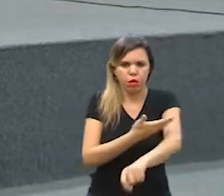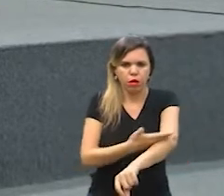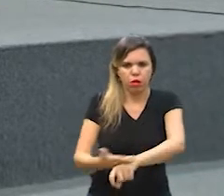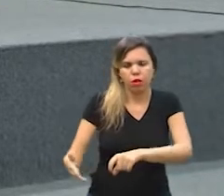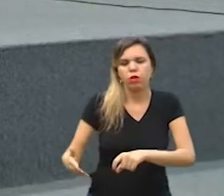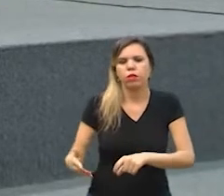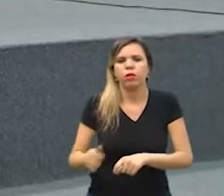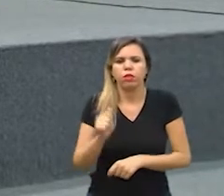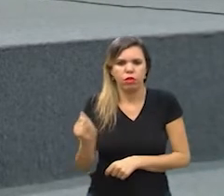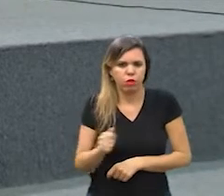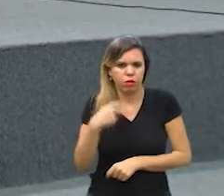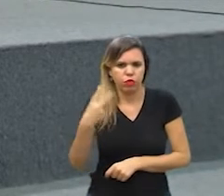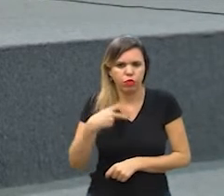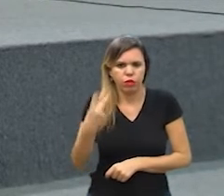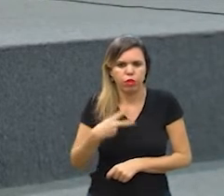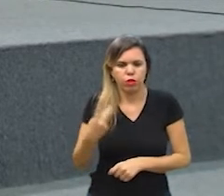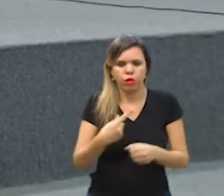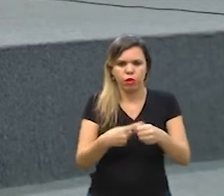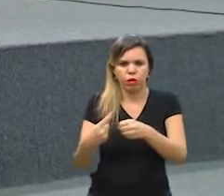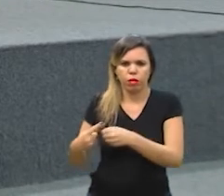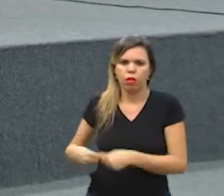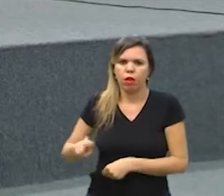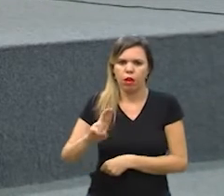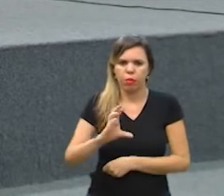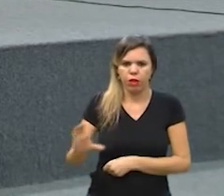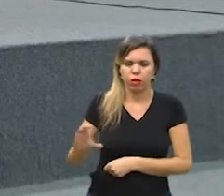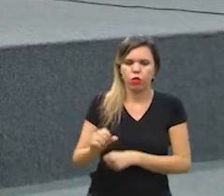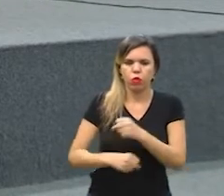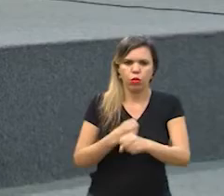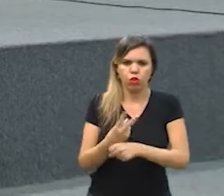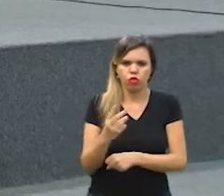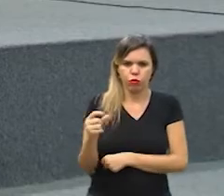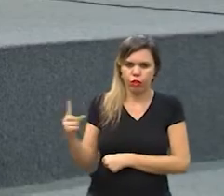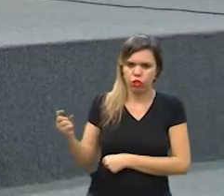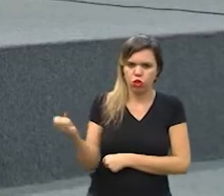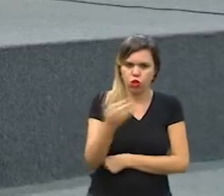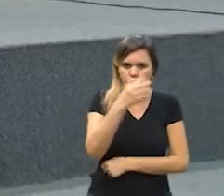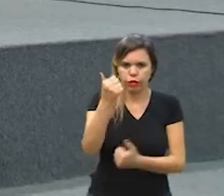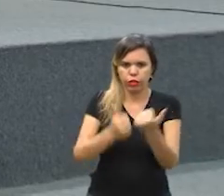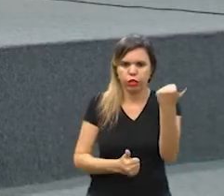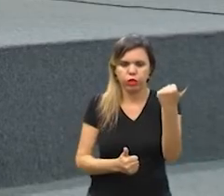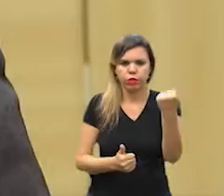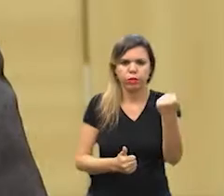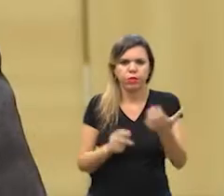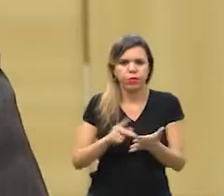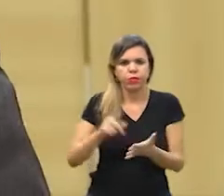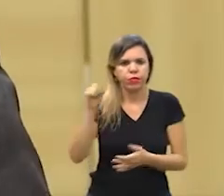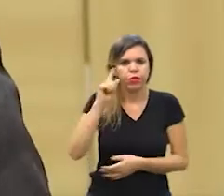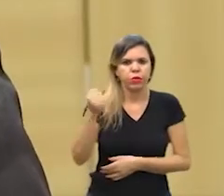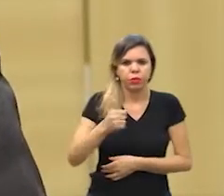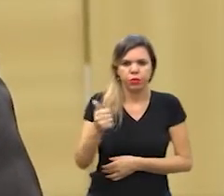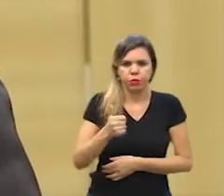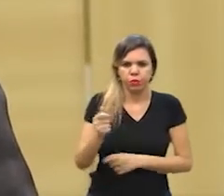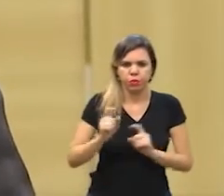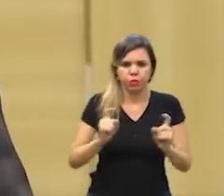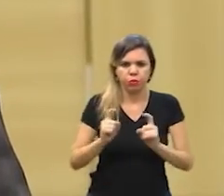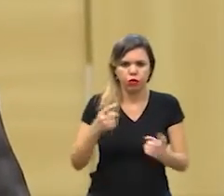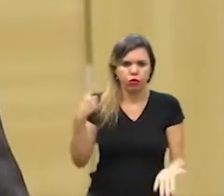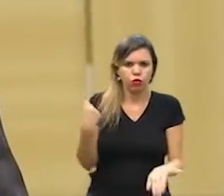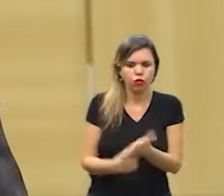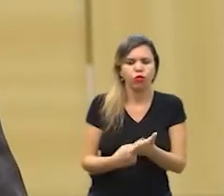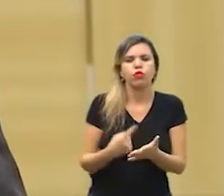sessão ordinária do Parlamento Metropolitano de 2021, já com a nova diretoria. Na verdade, desde a primeira